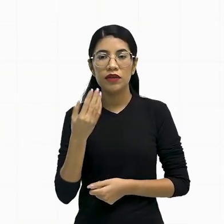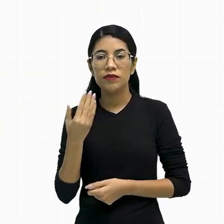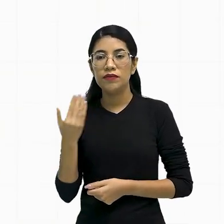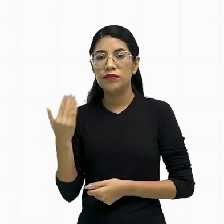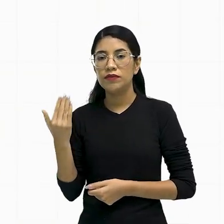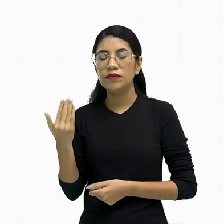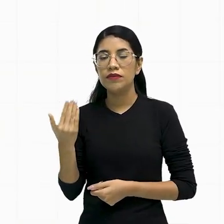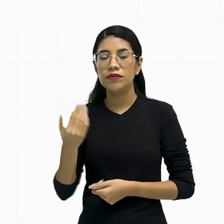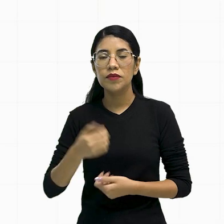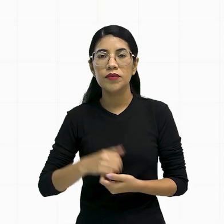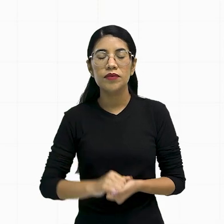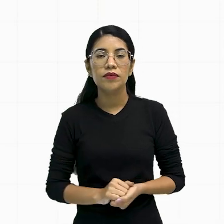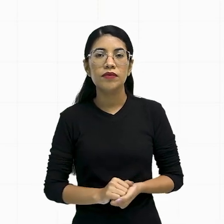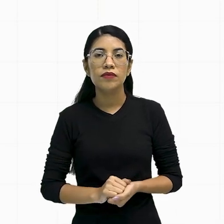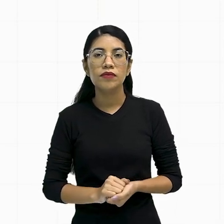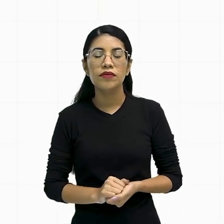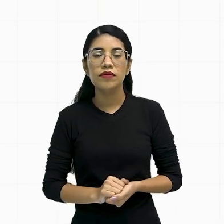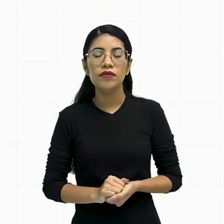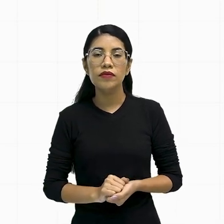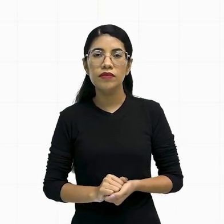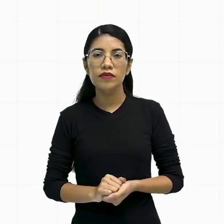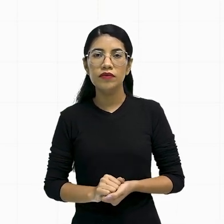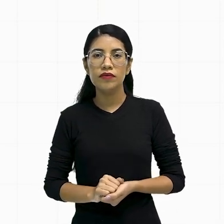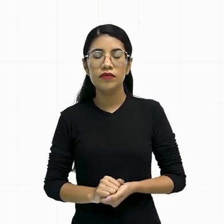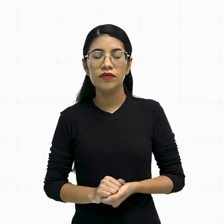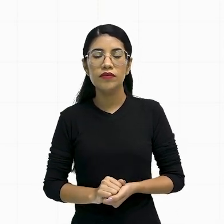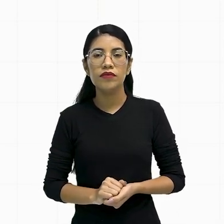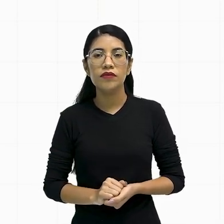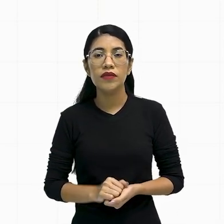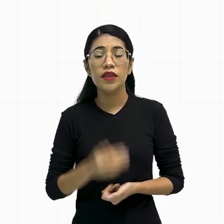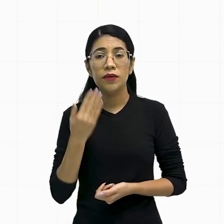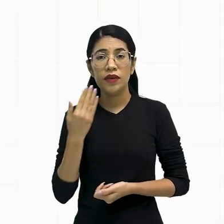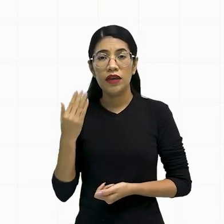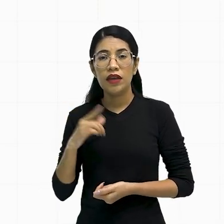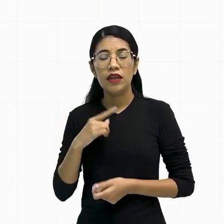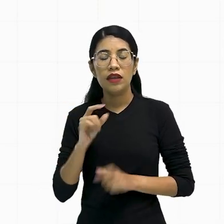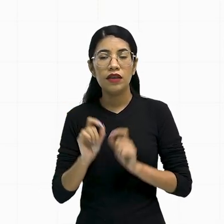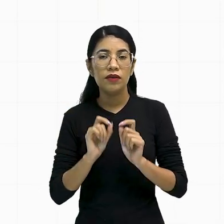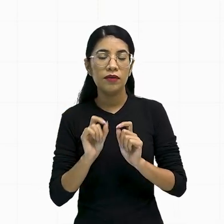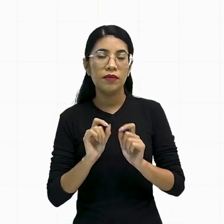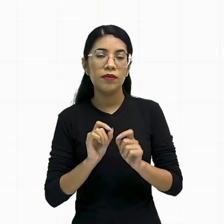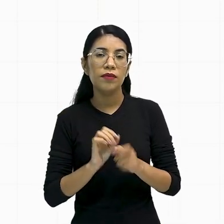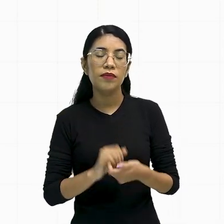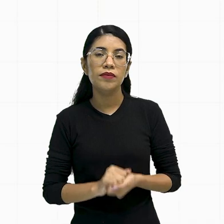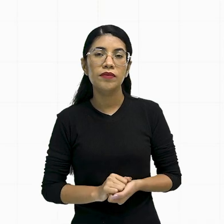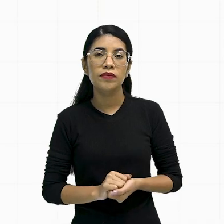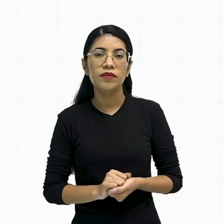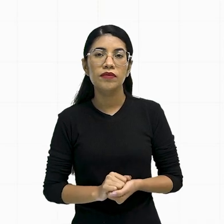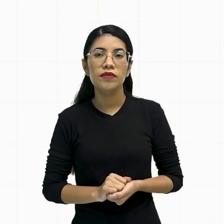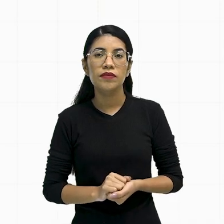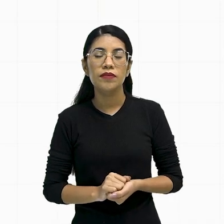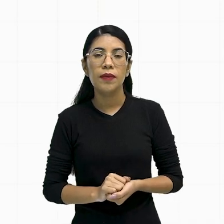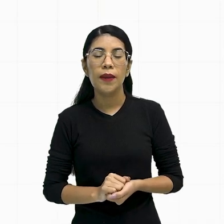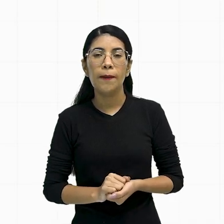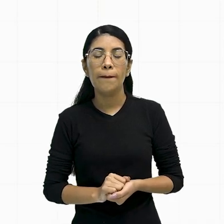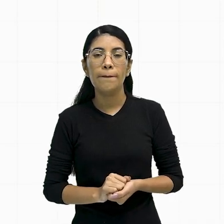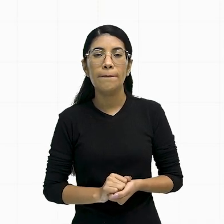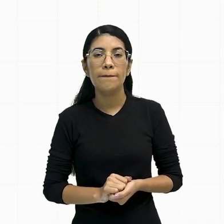essa daí, ó. Exemplo de número 3 agora. Gente, aqui nós temos um negócio chamado